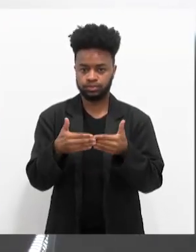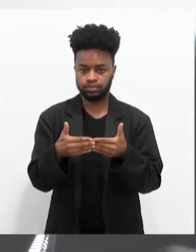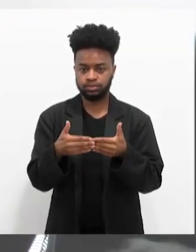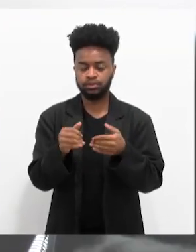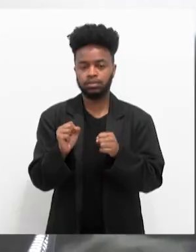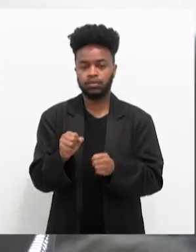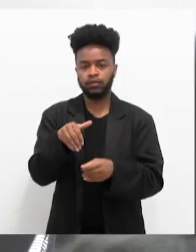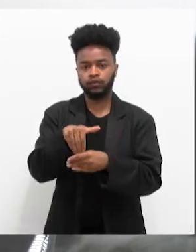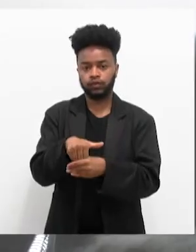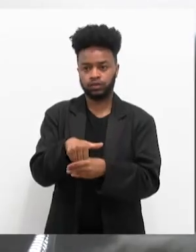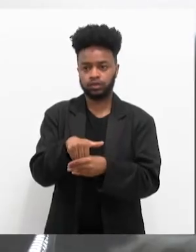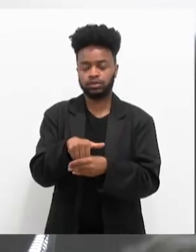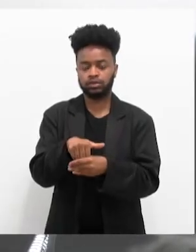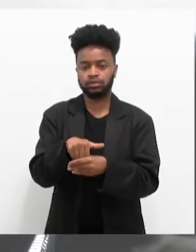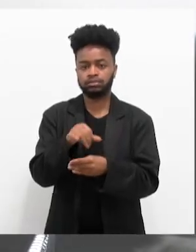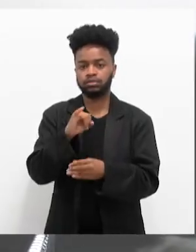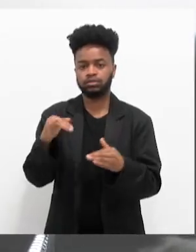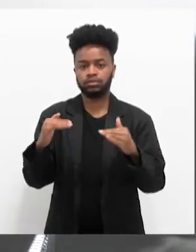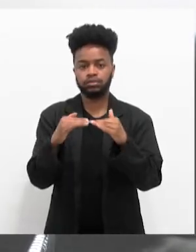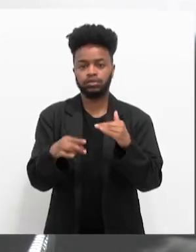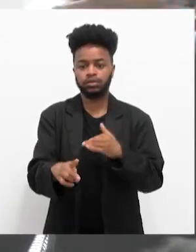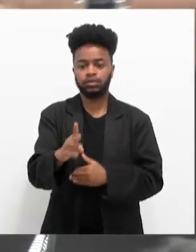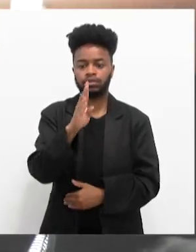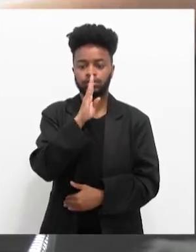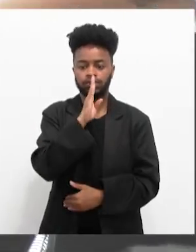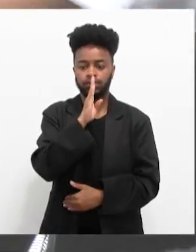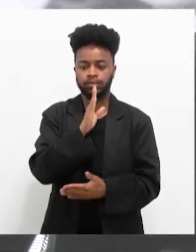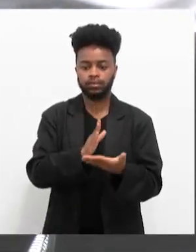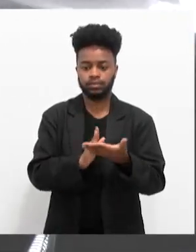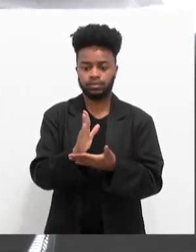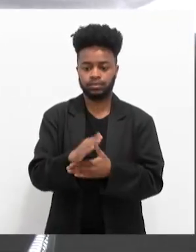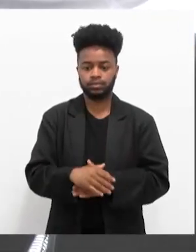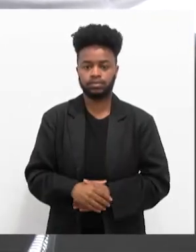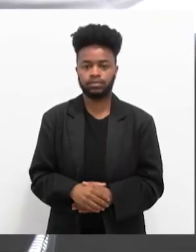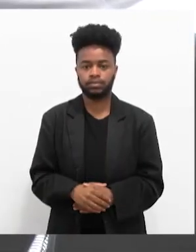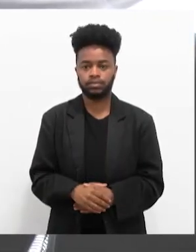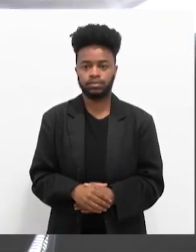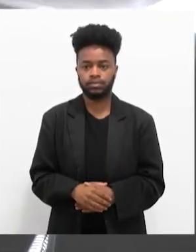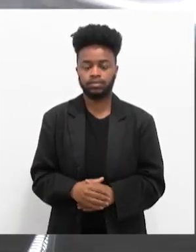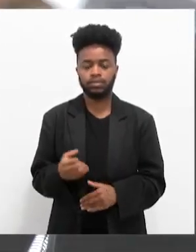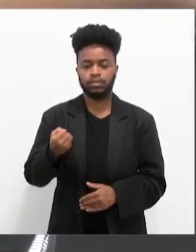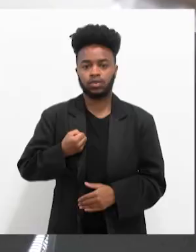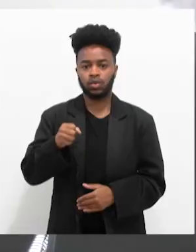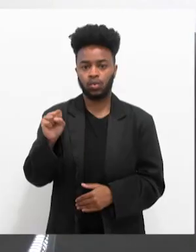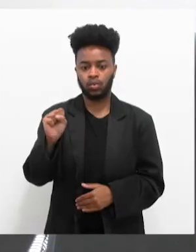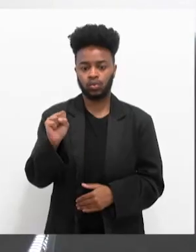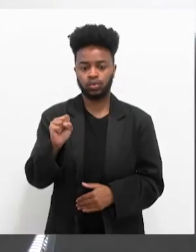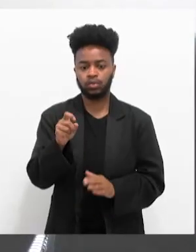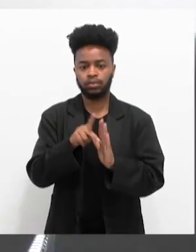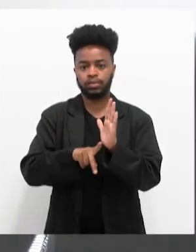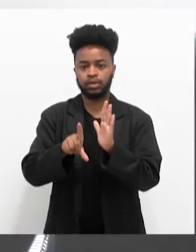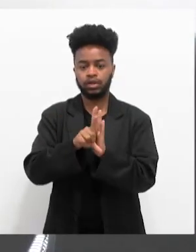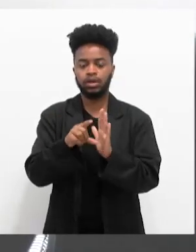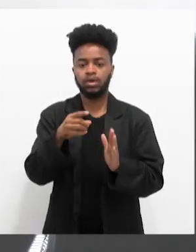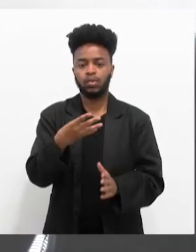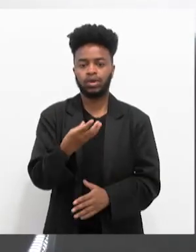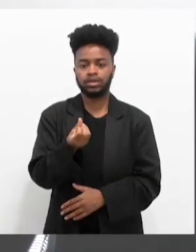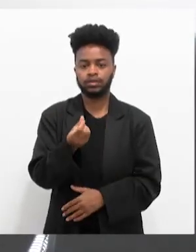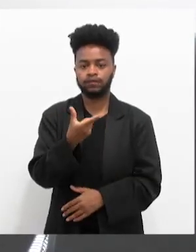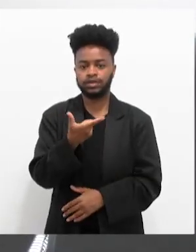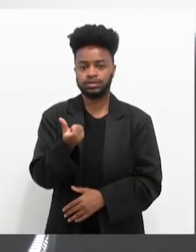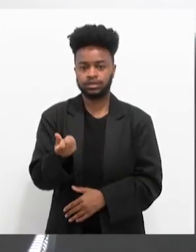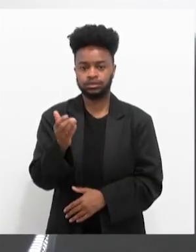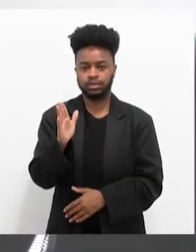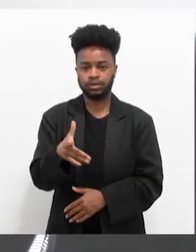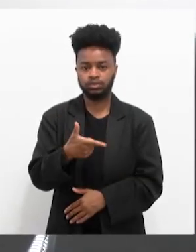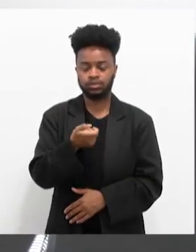discussão, em votação, os senhores que aprovam permaneçam como estão, aprovado. Item 8 da pauta, projeto de lei 4626 de 25,